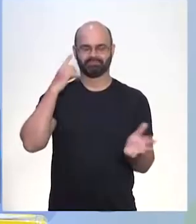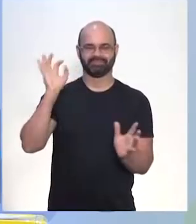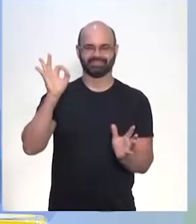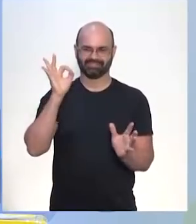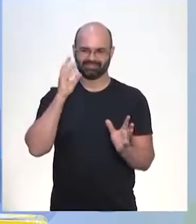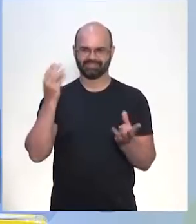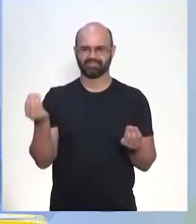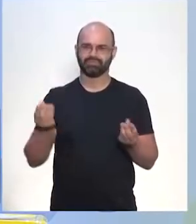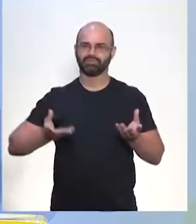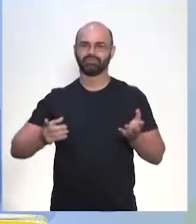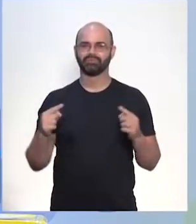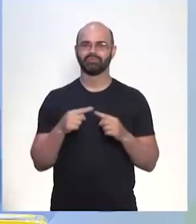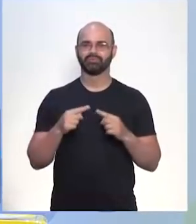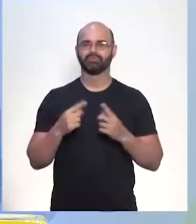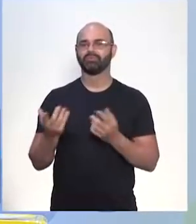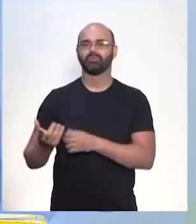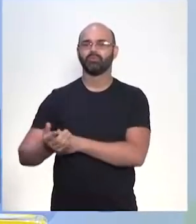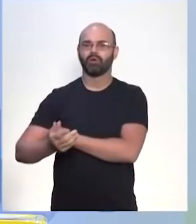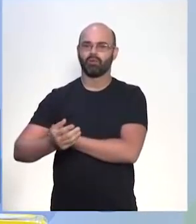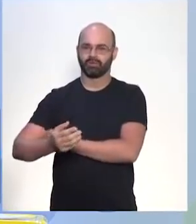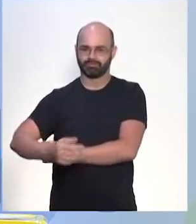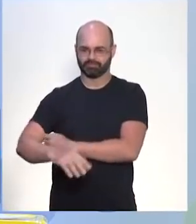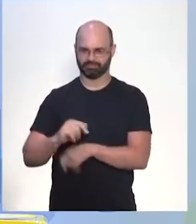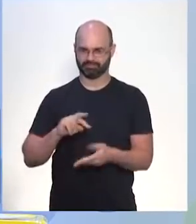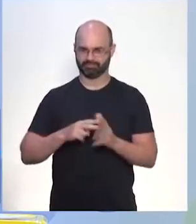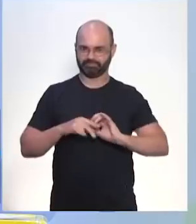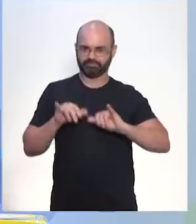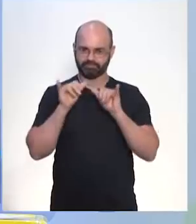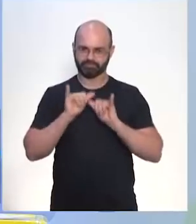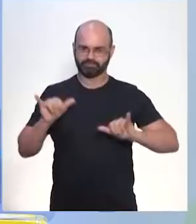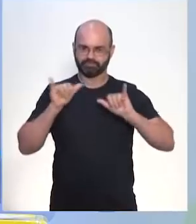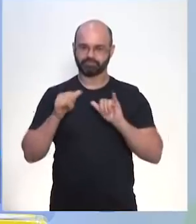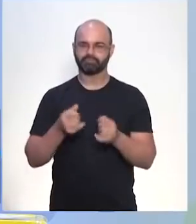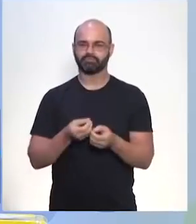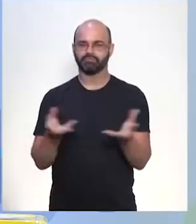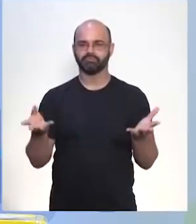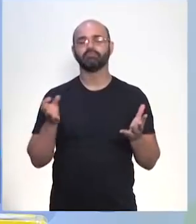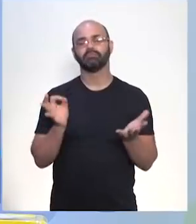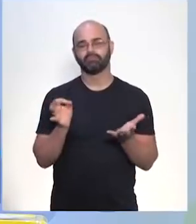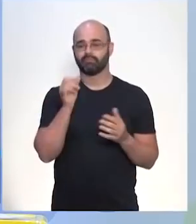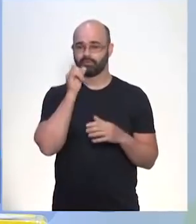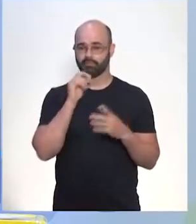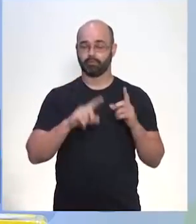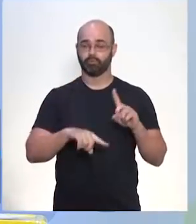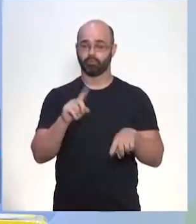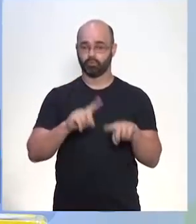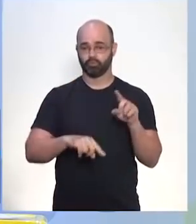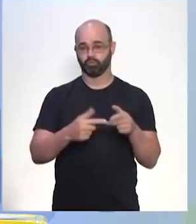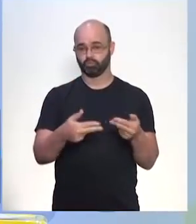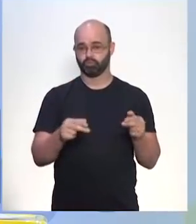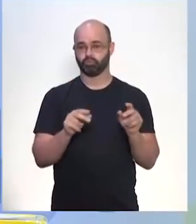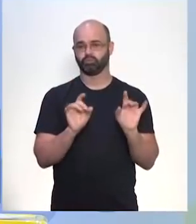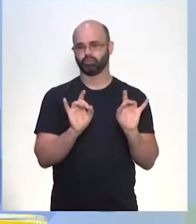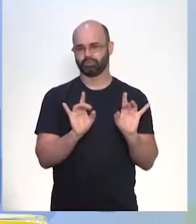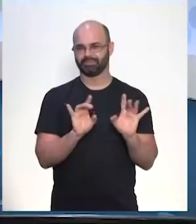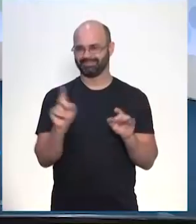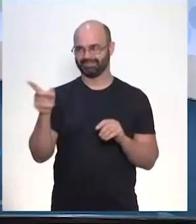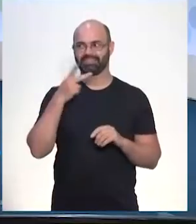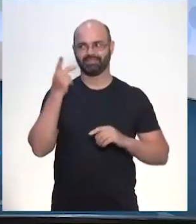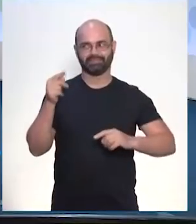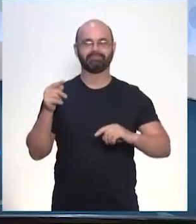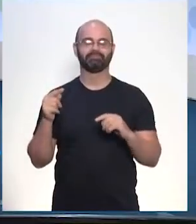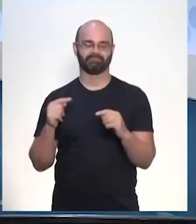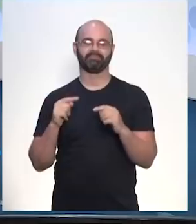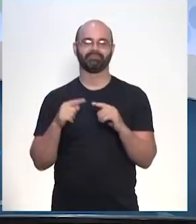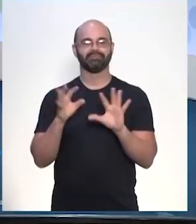Aí veio. Não é Gente, propaganda, então, é tornar público, né? tornar público. Então, Isso. eu tenho um produto específico, ou como você falou também, Exato. deu certo,